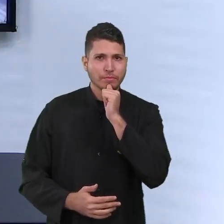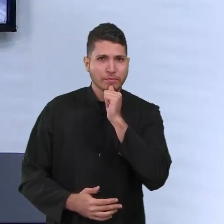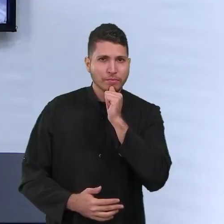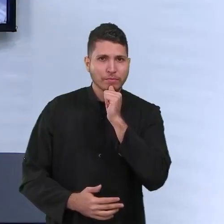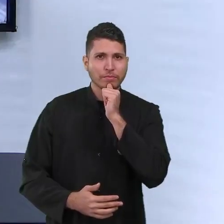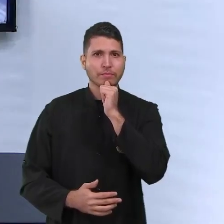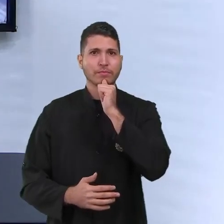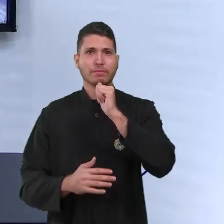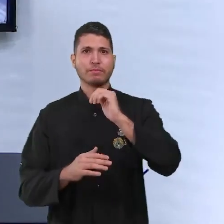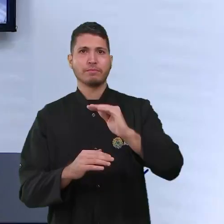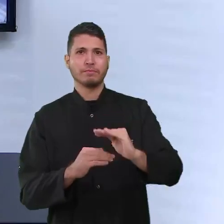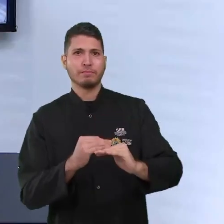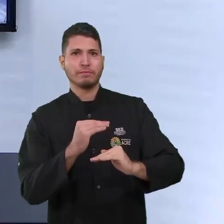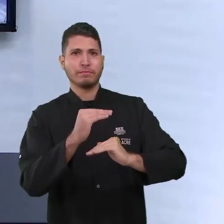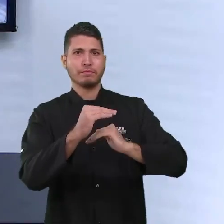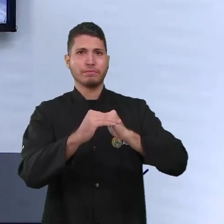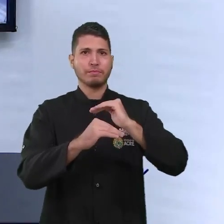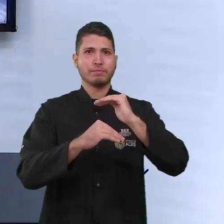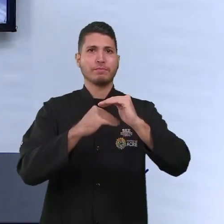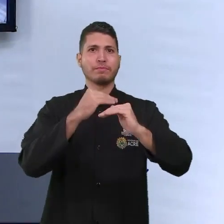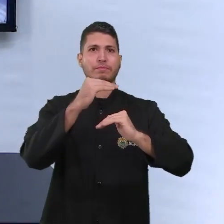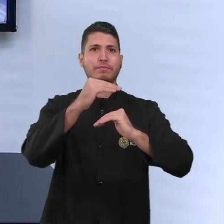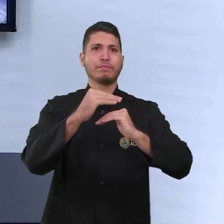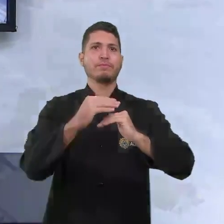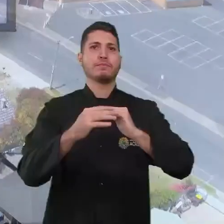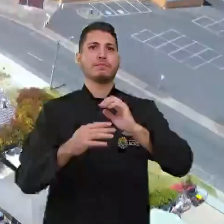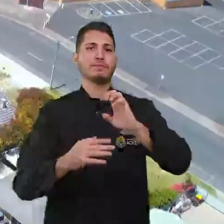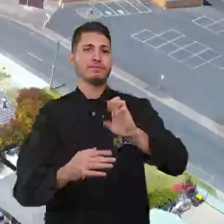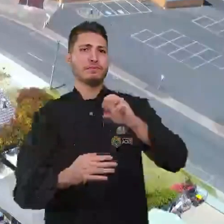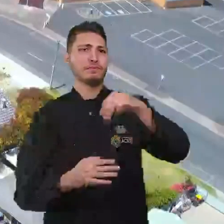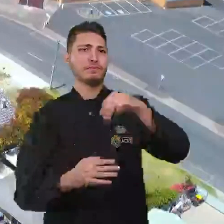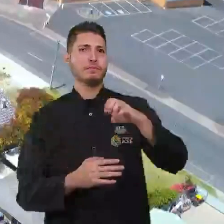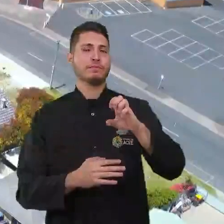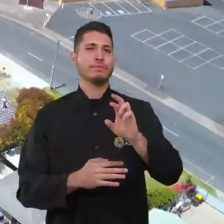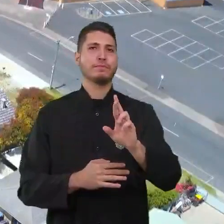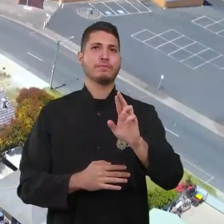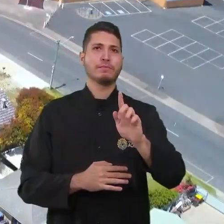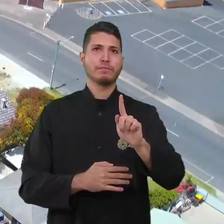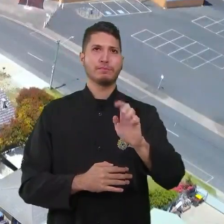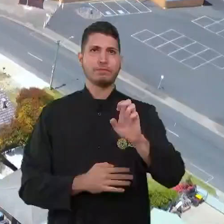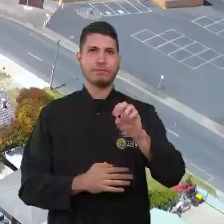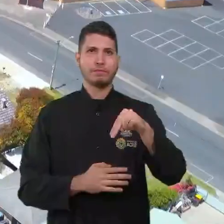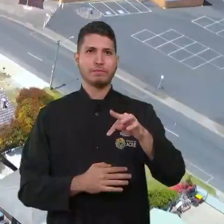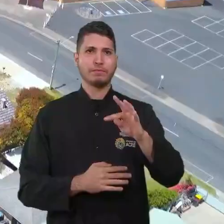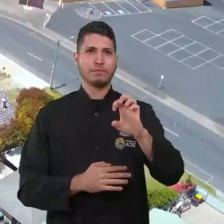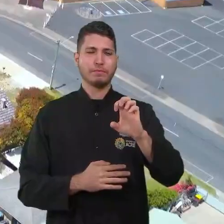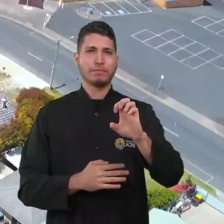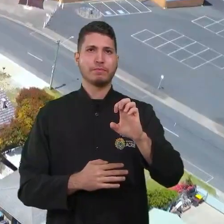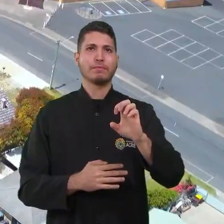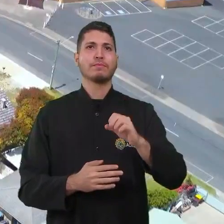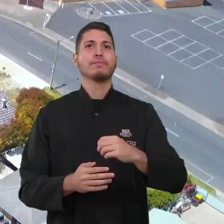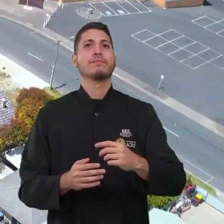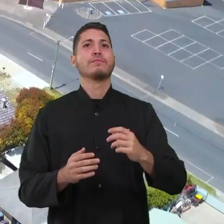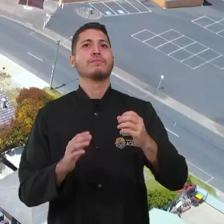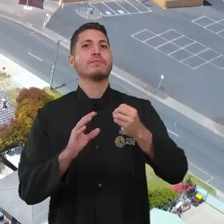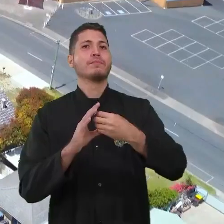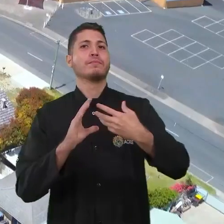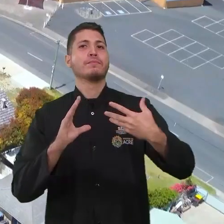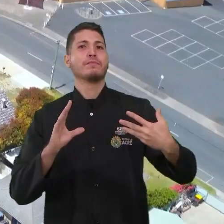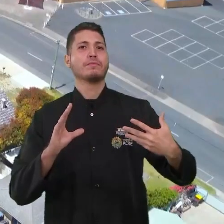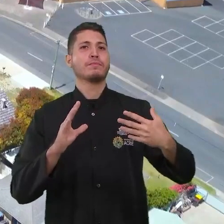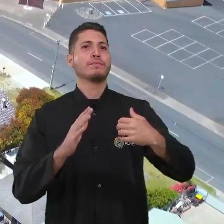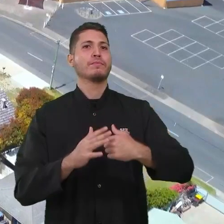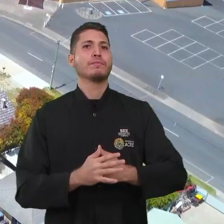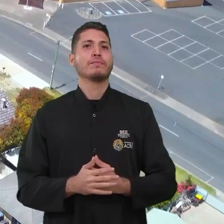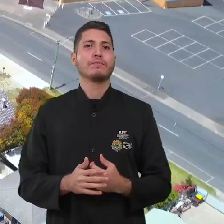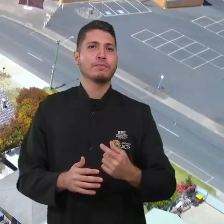aí consumidor de tecnologia, ok? Bem, as características desses países, maior parte